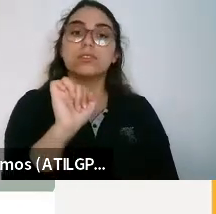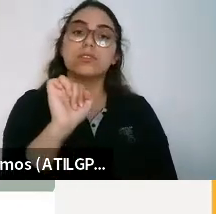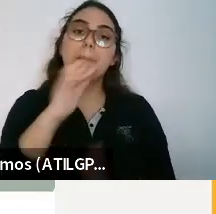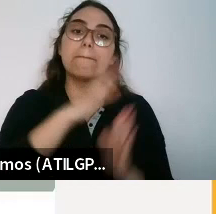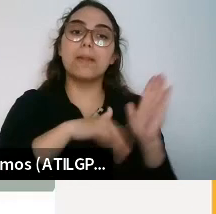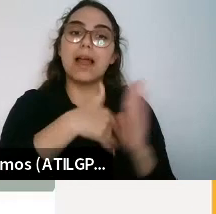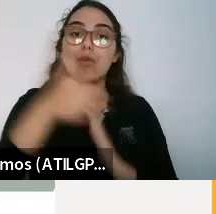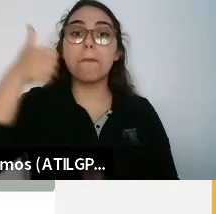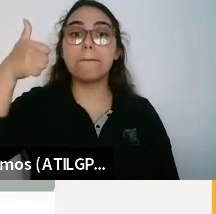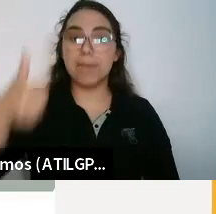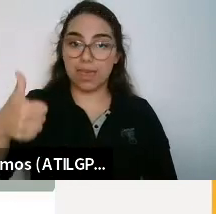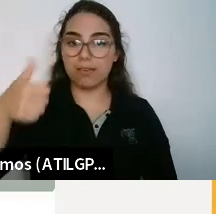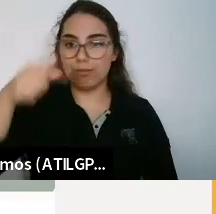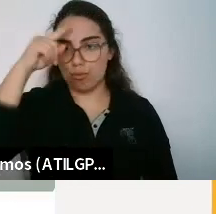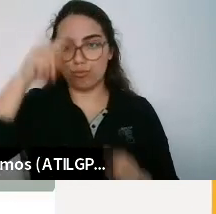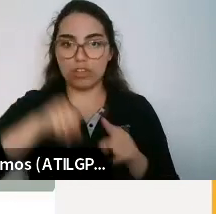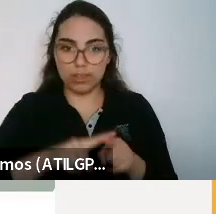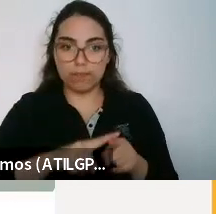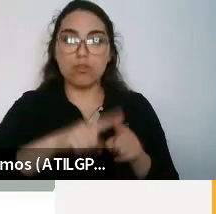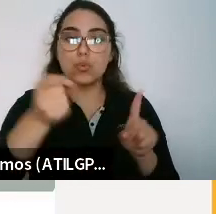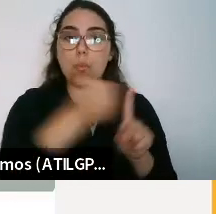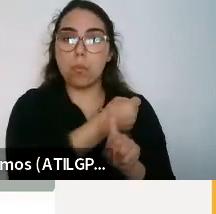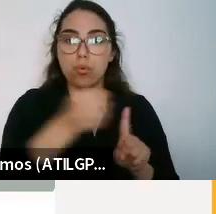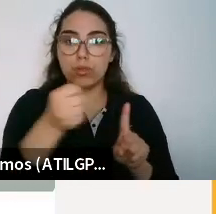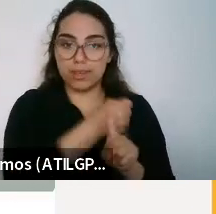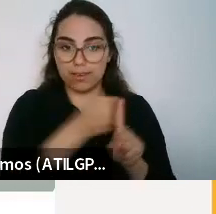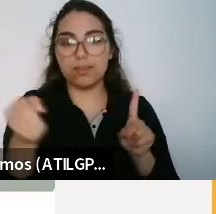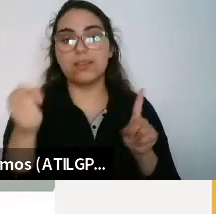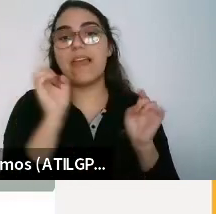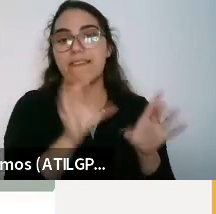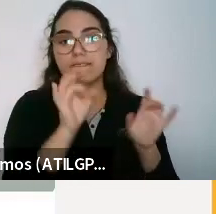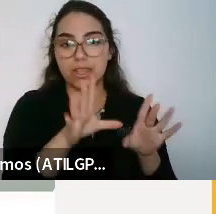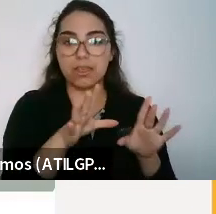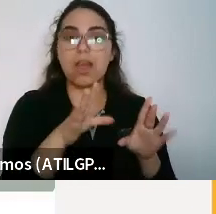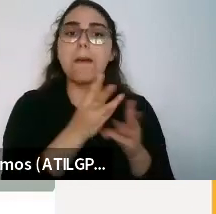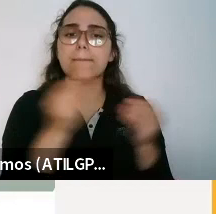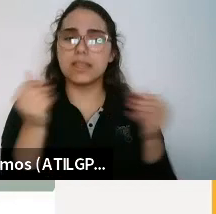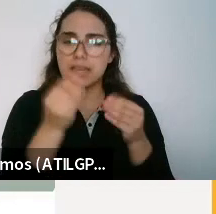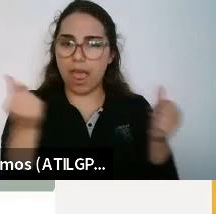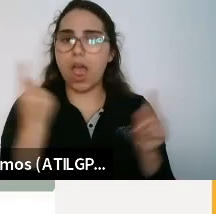de prevenção do bullying, que é, portanto, uma série de materiais e de recursos